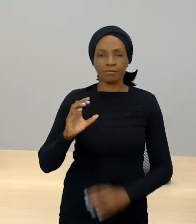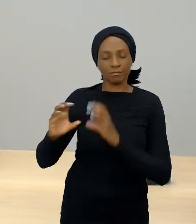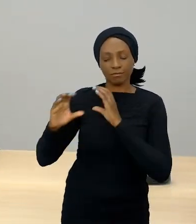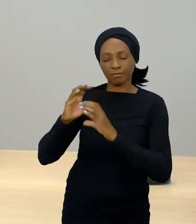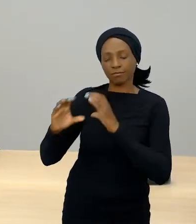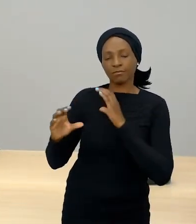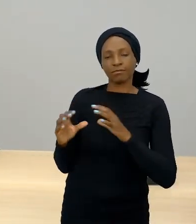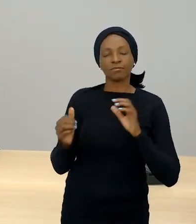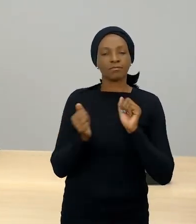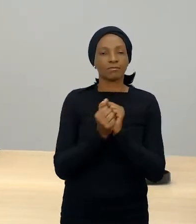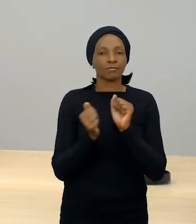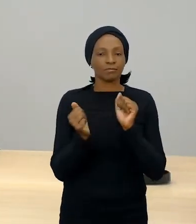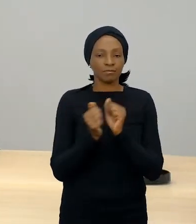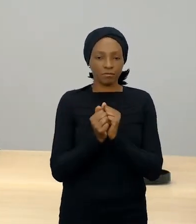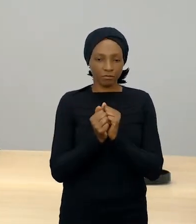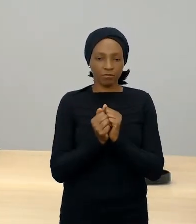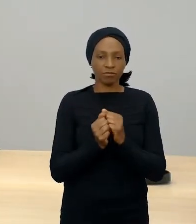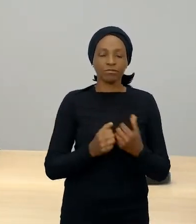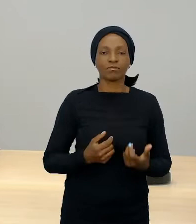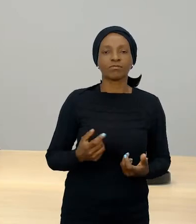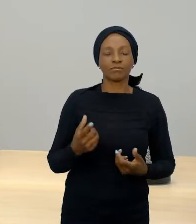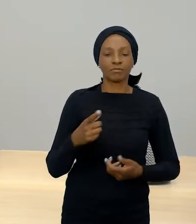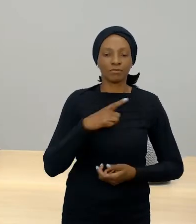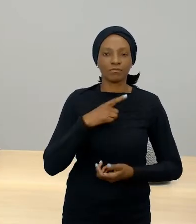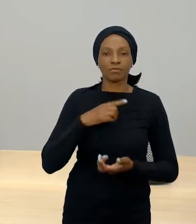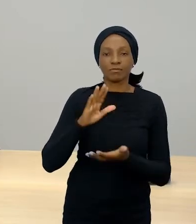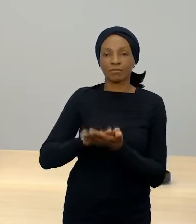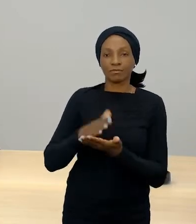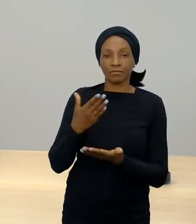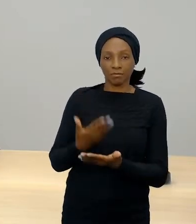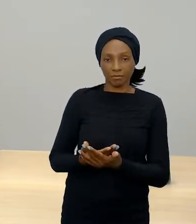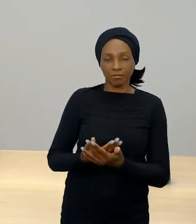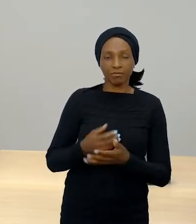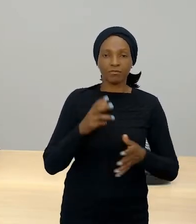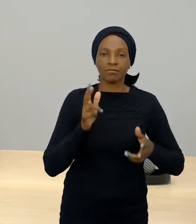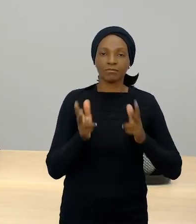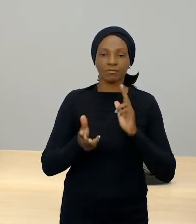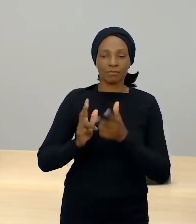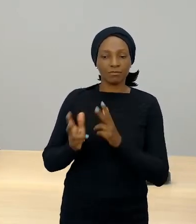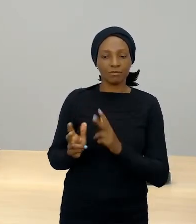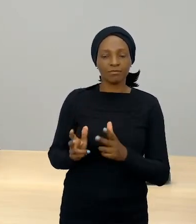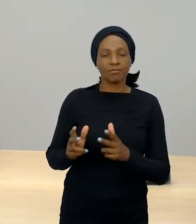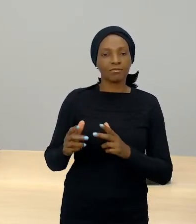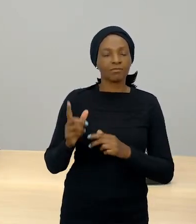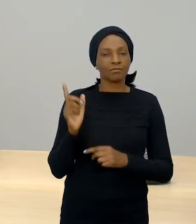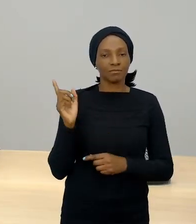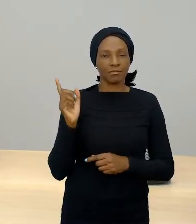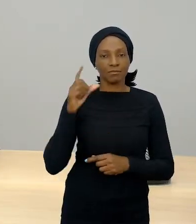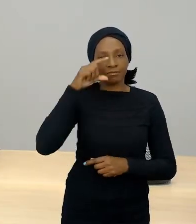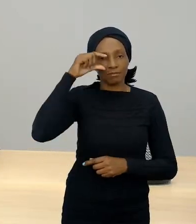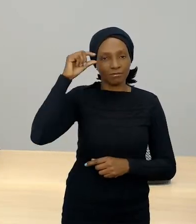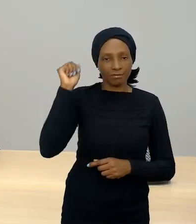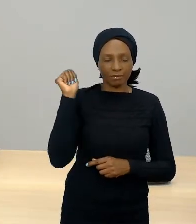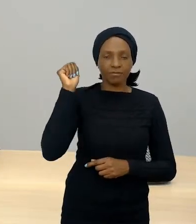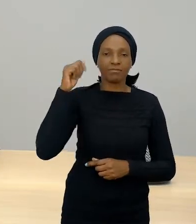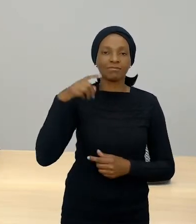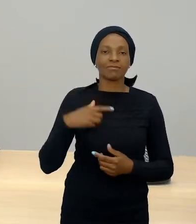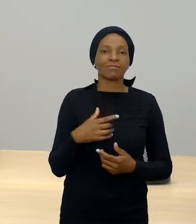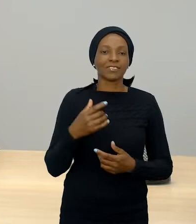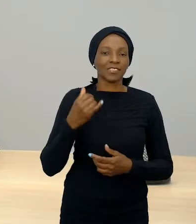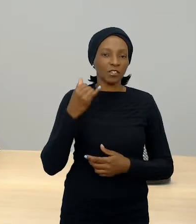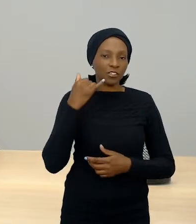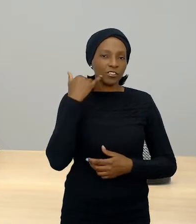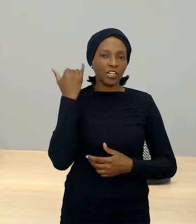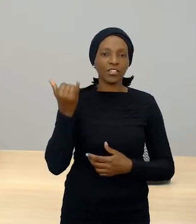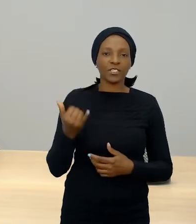comunicação, né, com vocês. Eu tenho as intérpretes de Libras aqui comigo, Alexandra e Yasmin, sejam